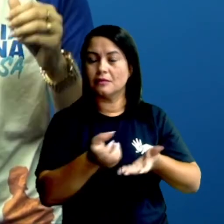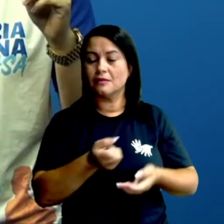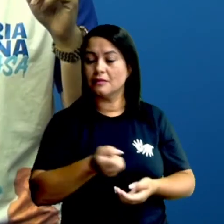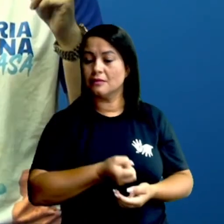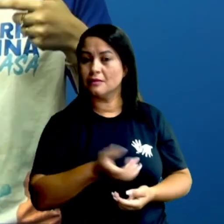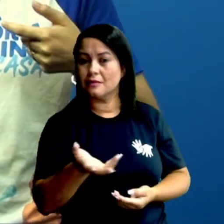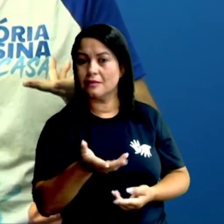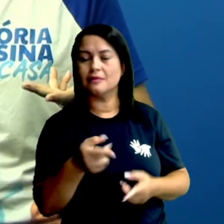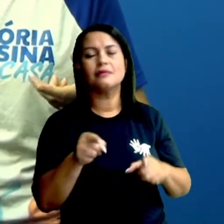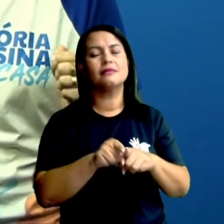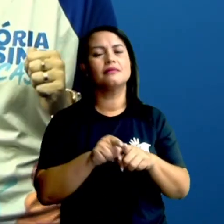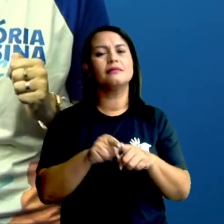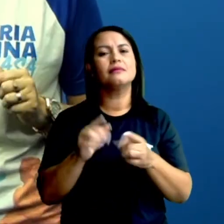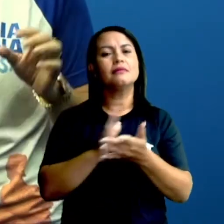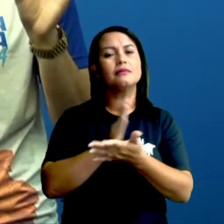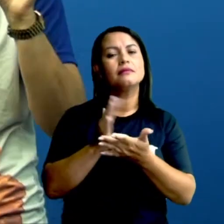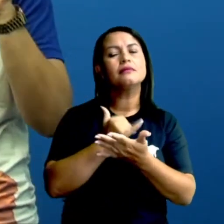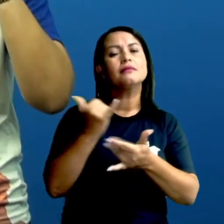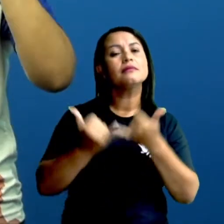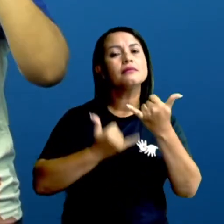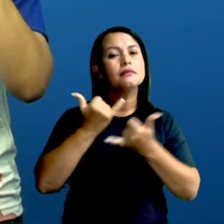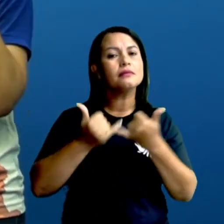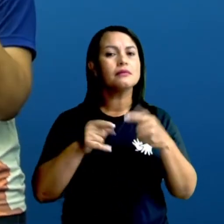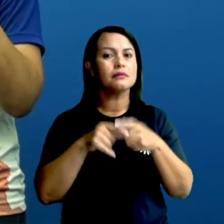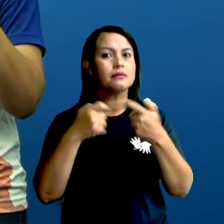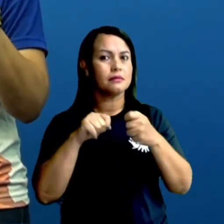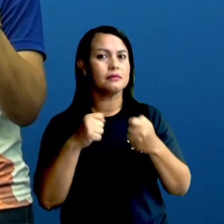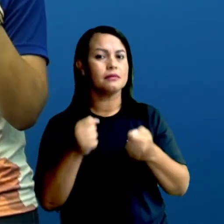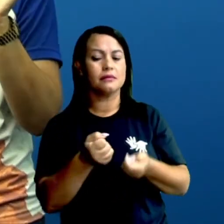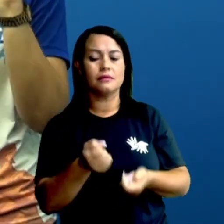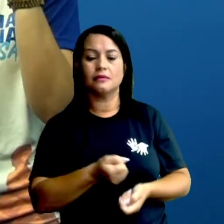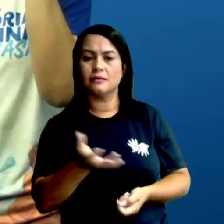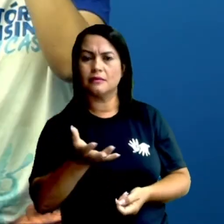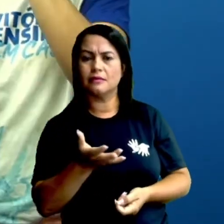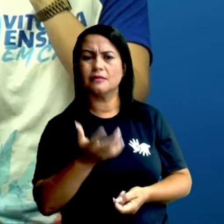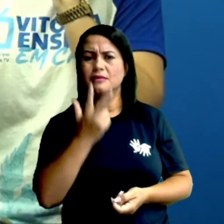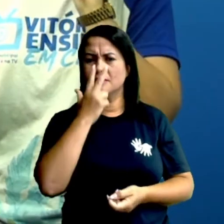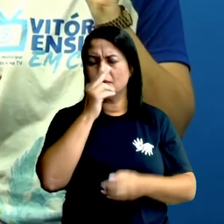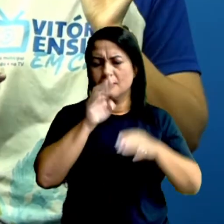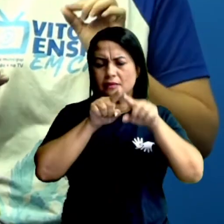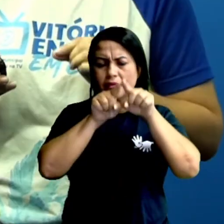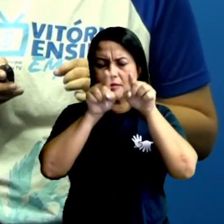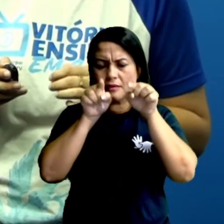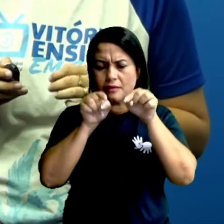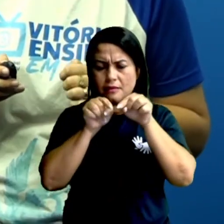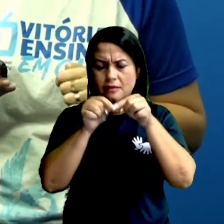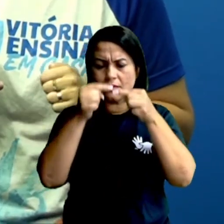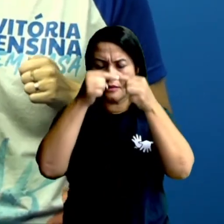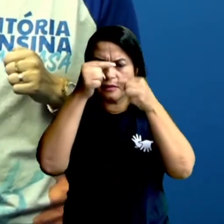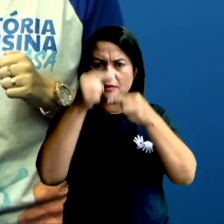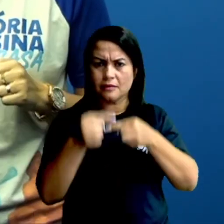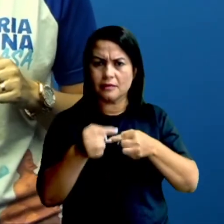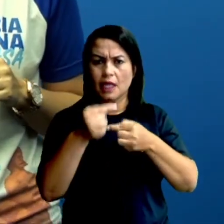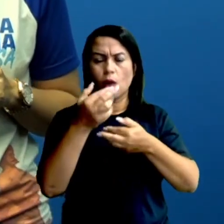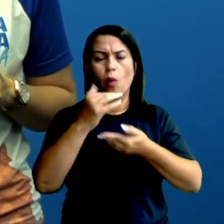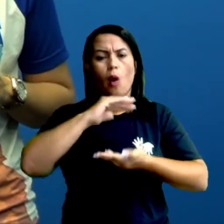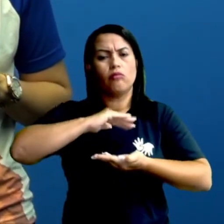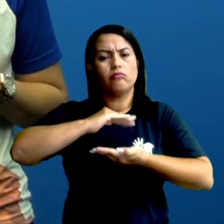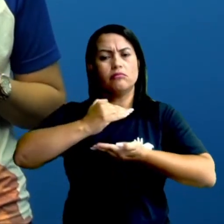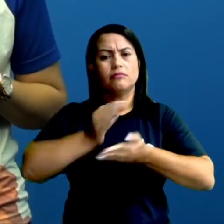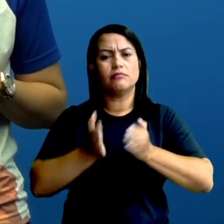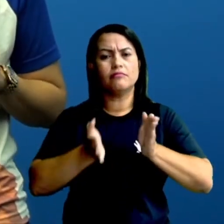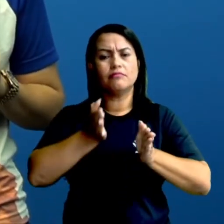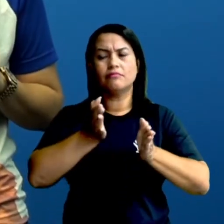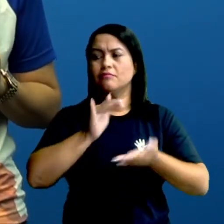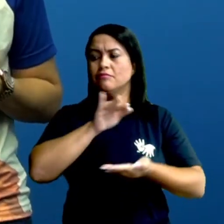faz algum jogo e precisa do dado, né? Então, ele é todo quadradinho, né, bem feitinho, ou seja, todos os lados dele ali são iguais,